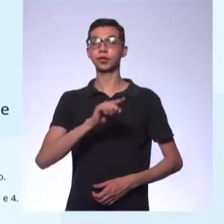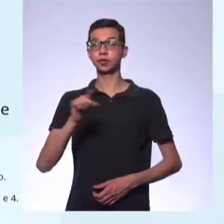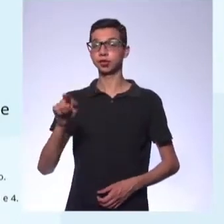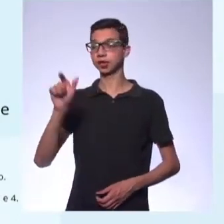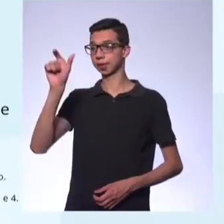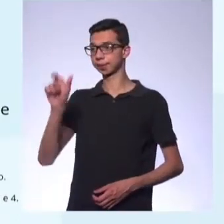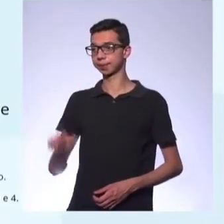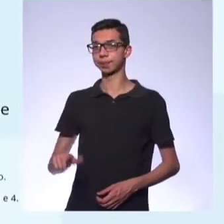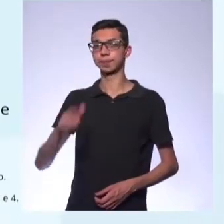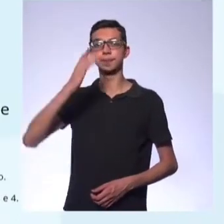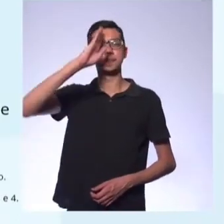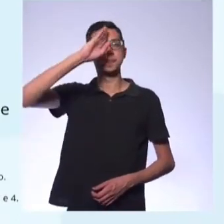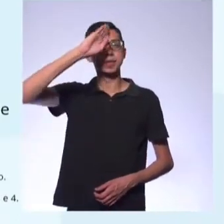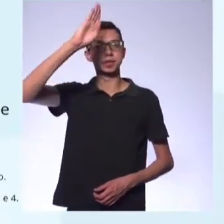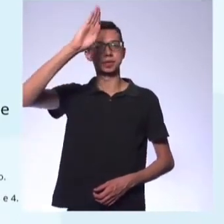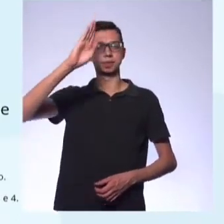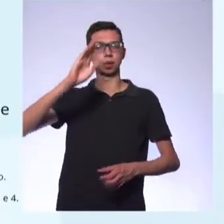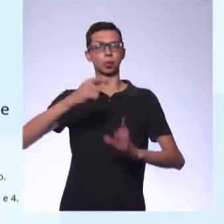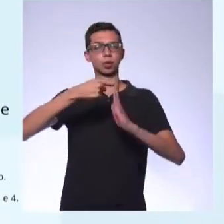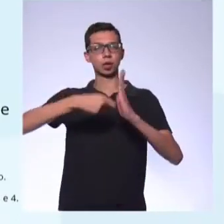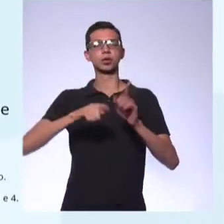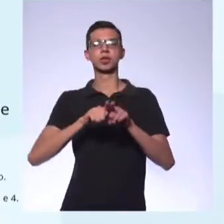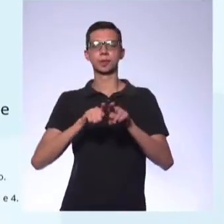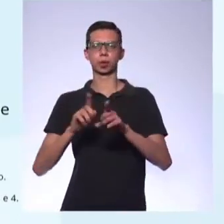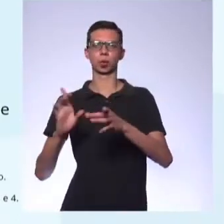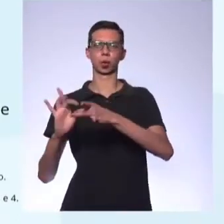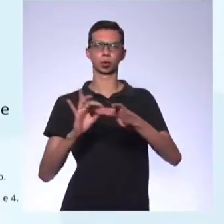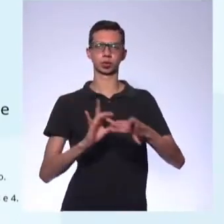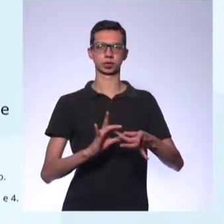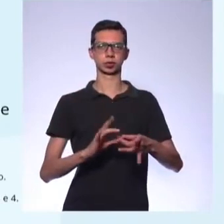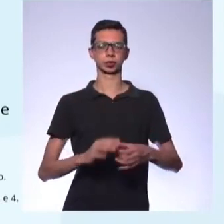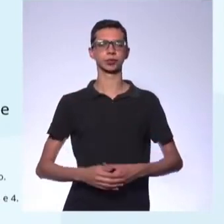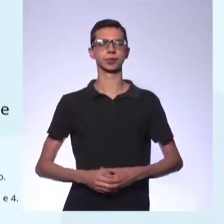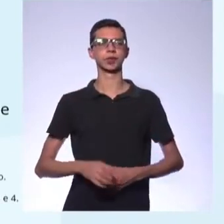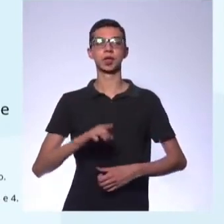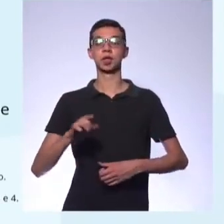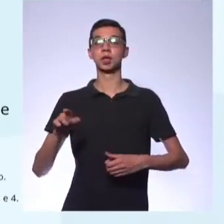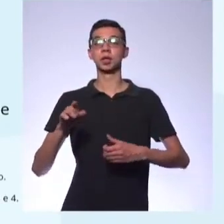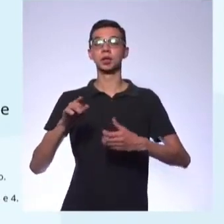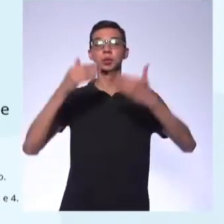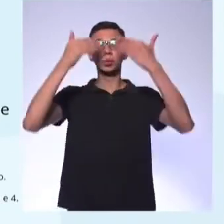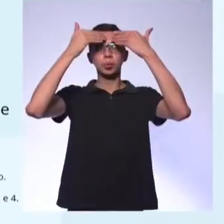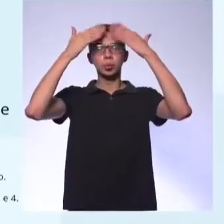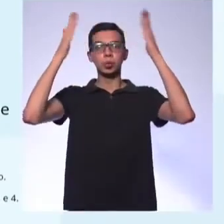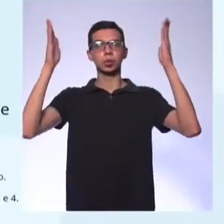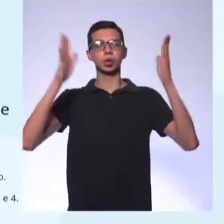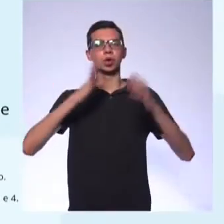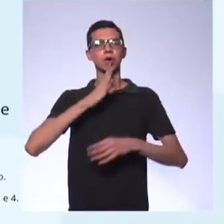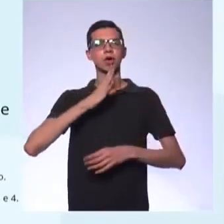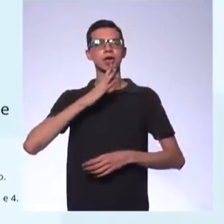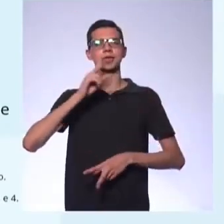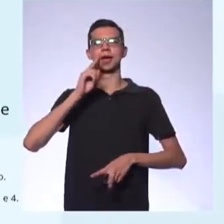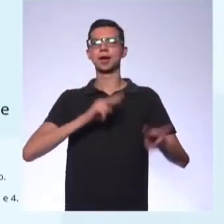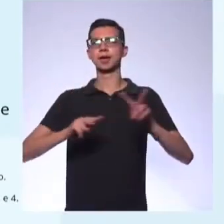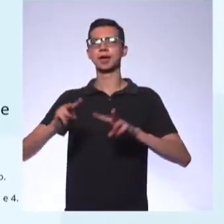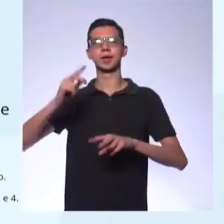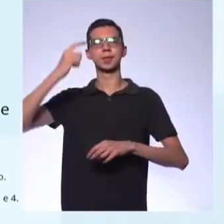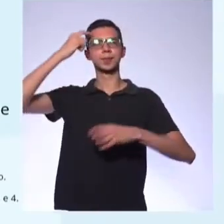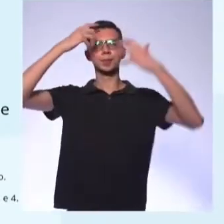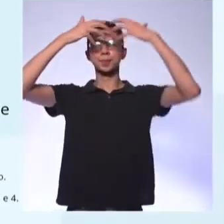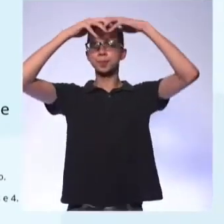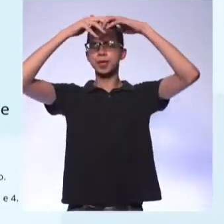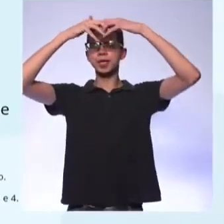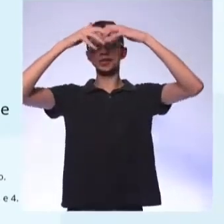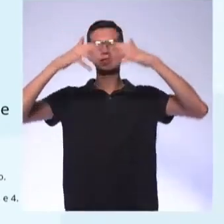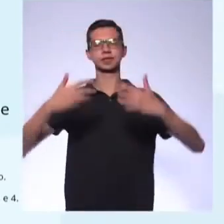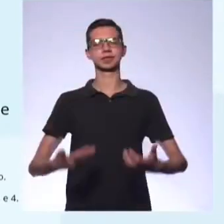do contexto. É só entrar e abrir a janela. Para os mundos da linguagem, ler é conhecer, pensar é